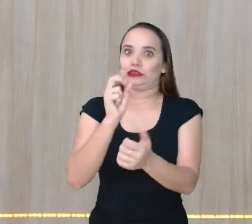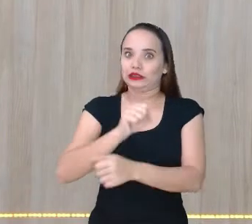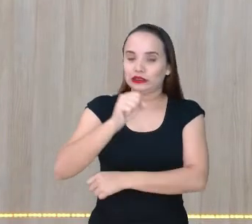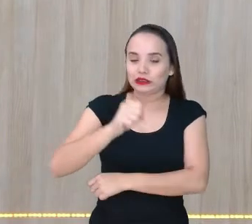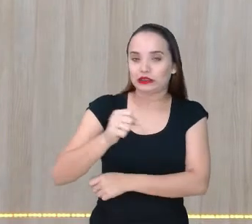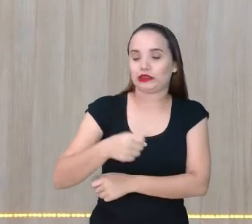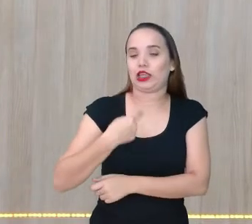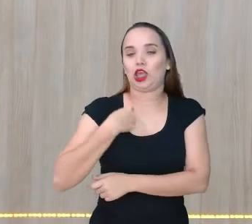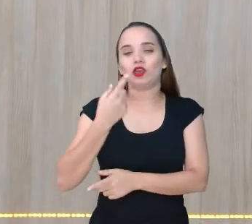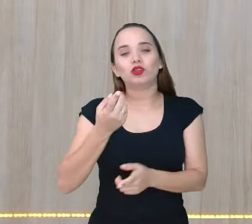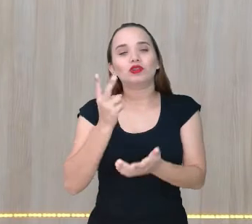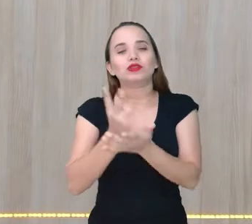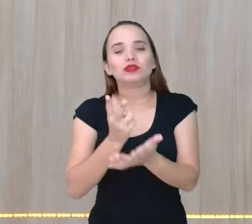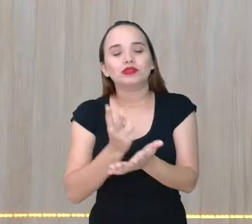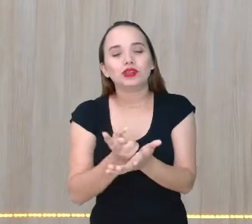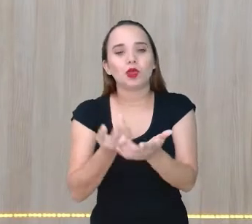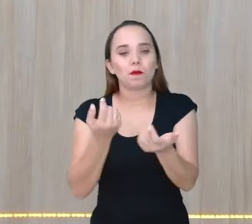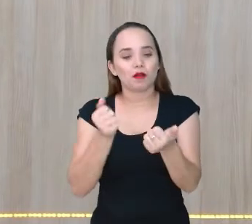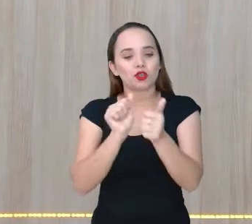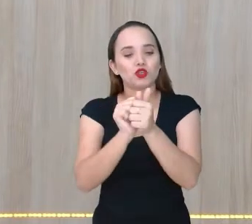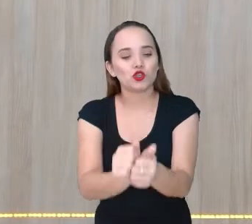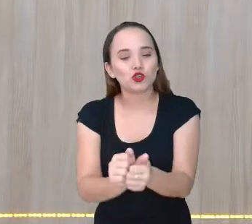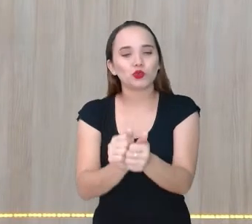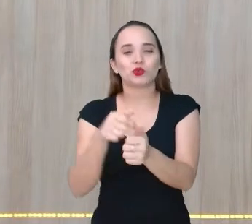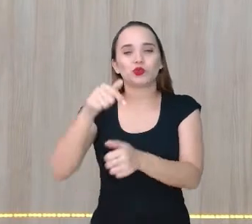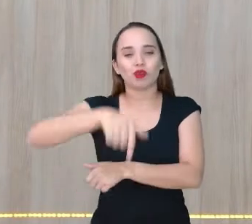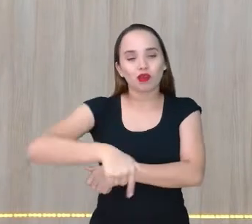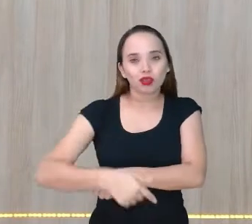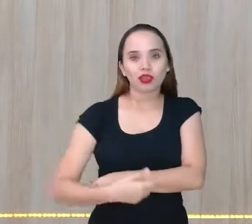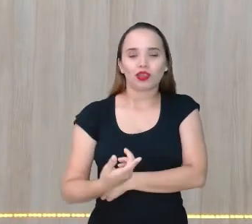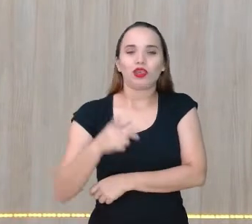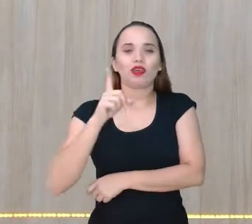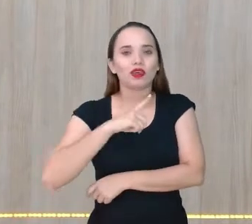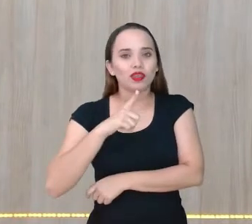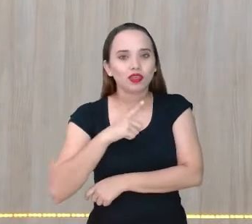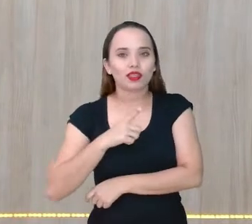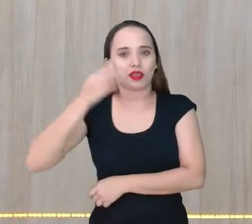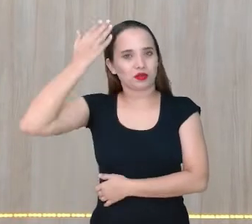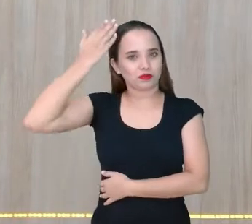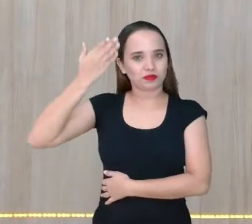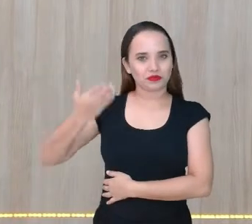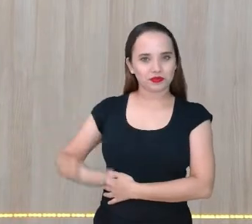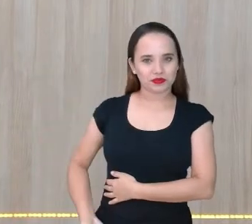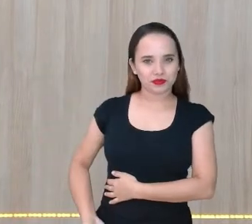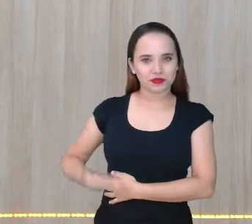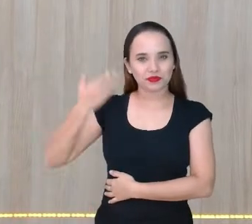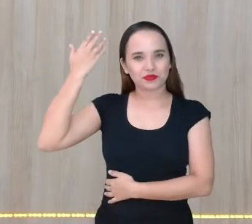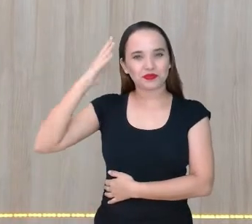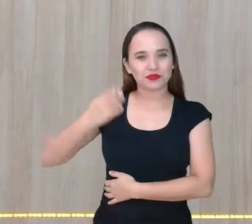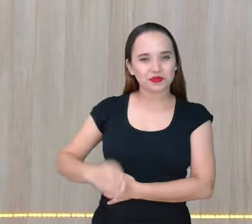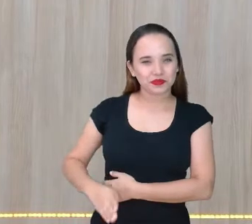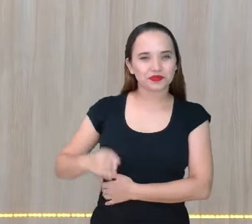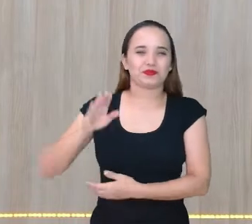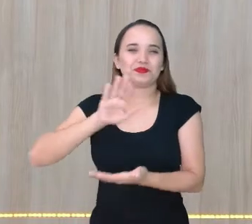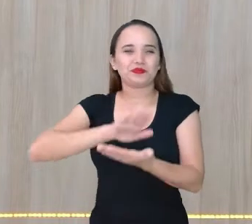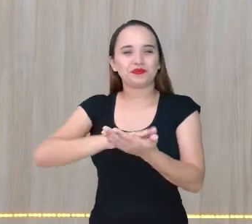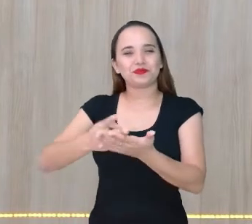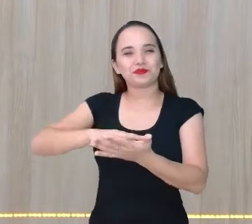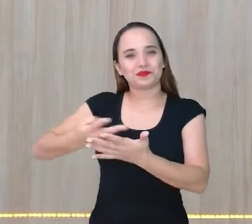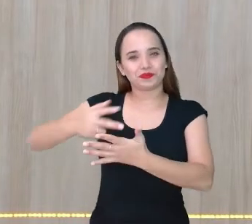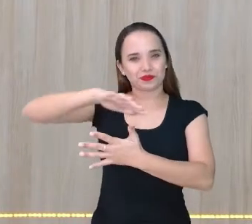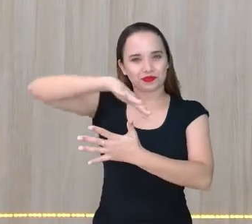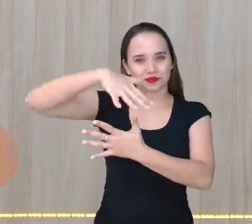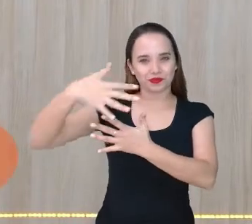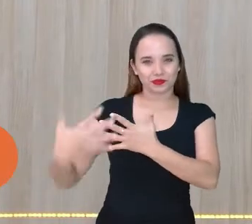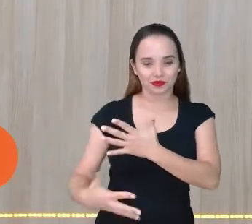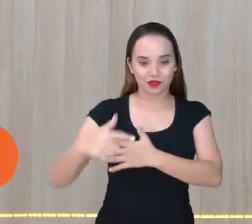bem acompanhada. Eu quero dizer aqui que eu estou com a presença de Brielle, nossa intérprete de Libras, né?